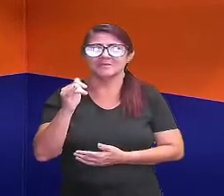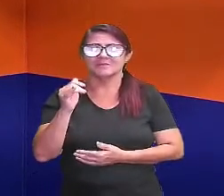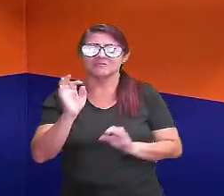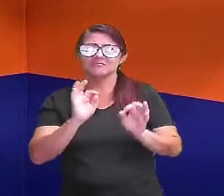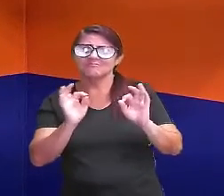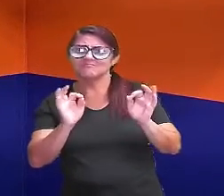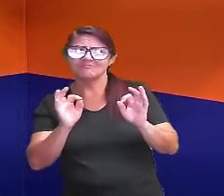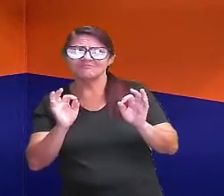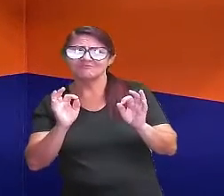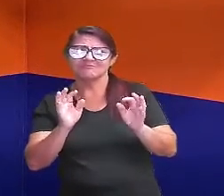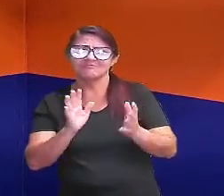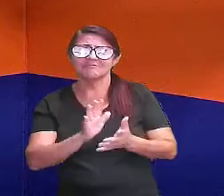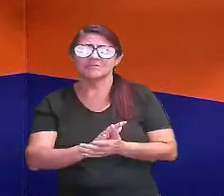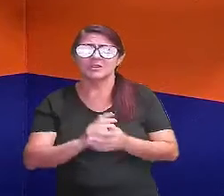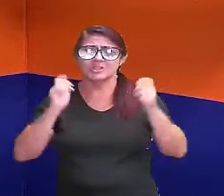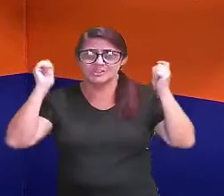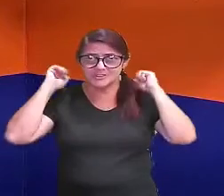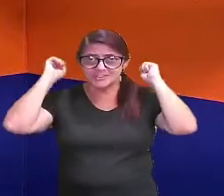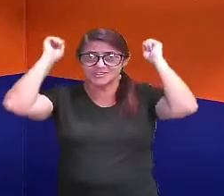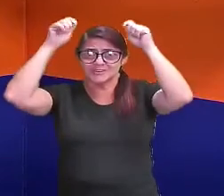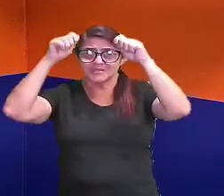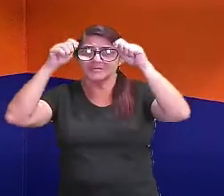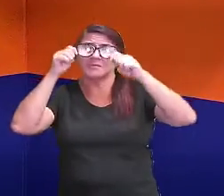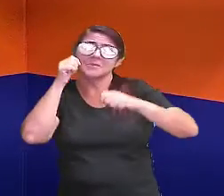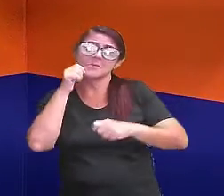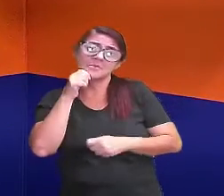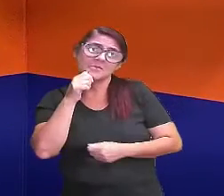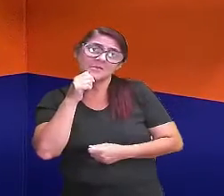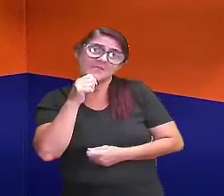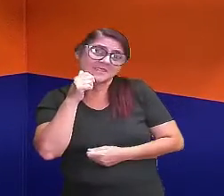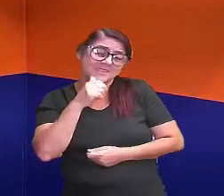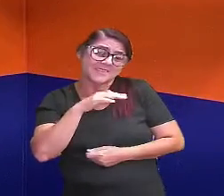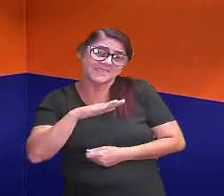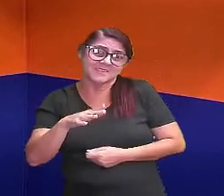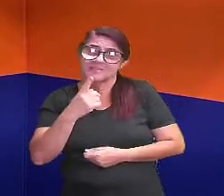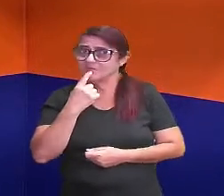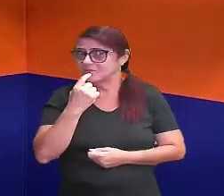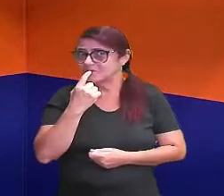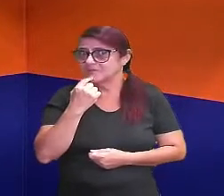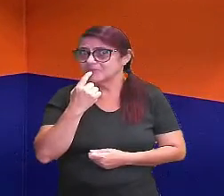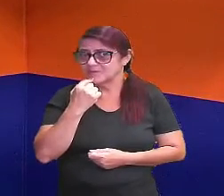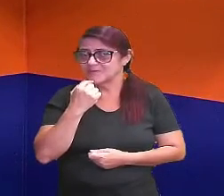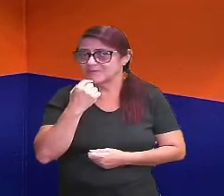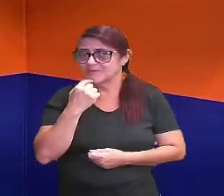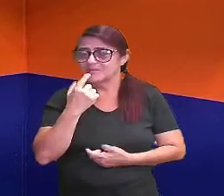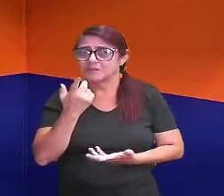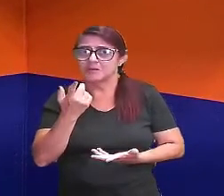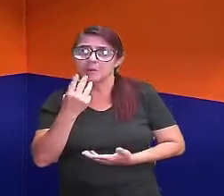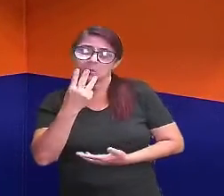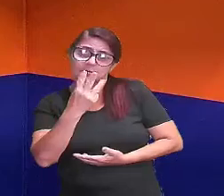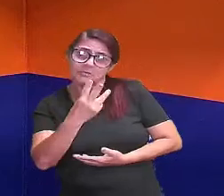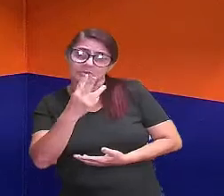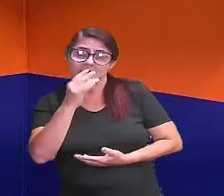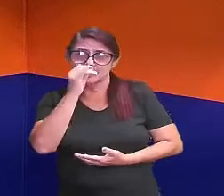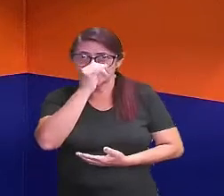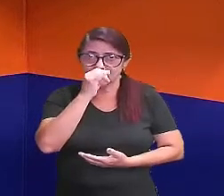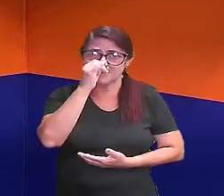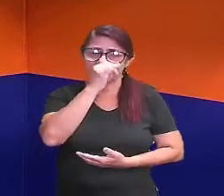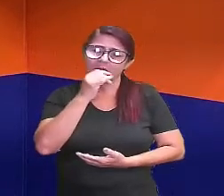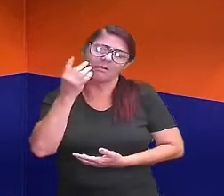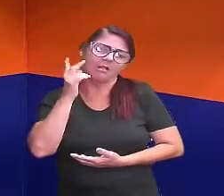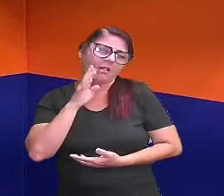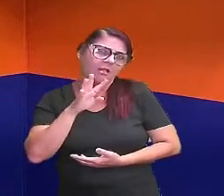história da Chapeuzinho Vermelho, dos 3 porquinhos? Então, são histórias legais, não